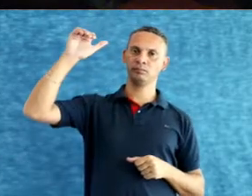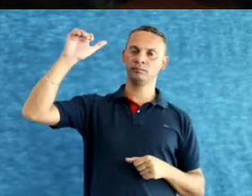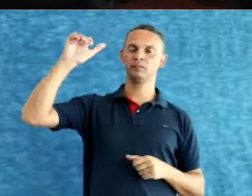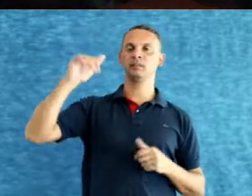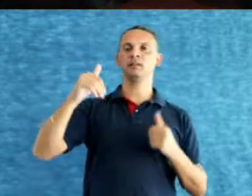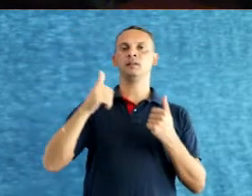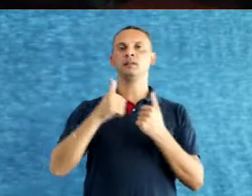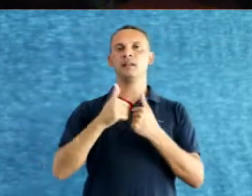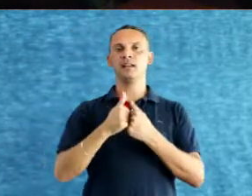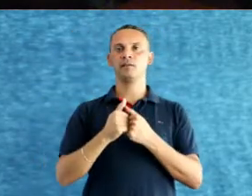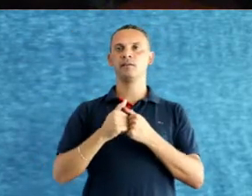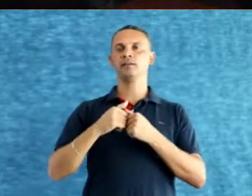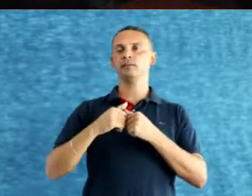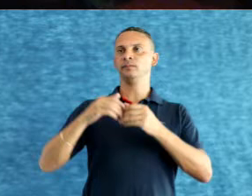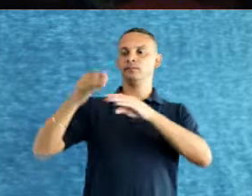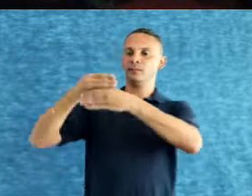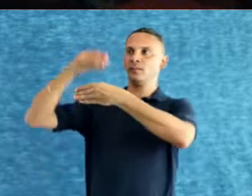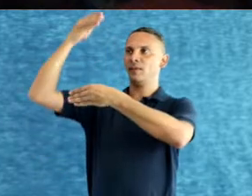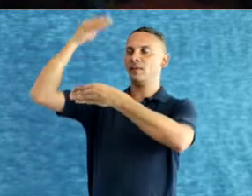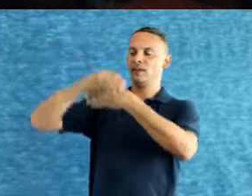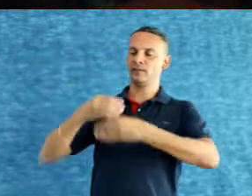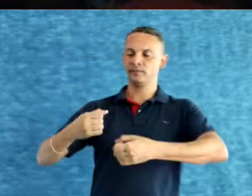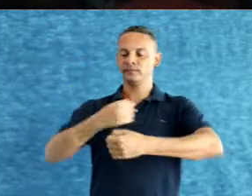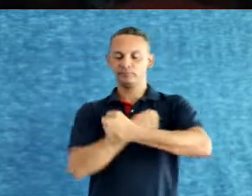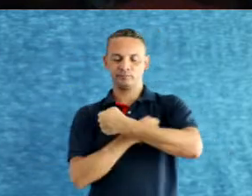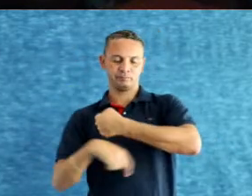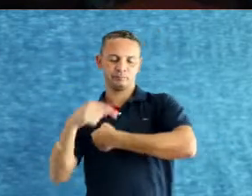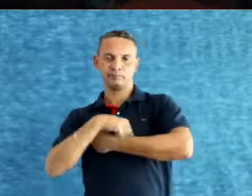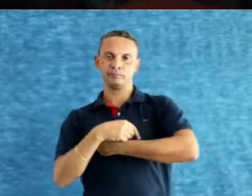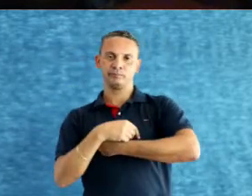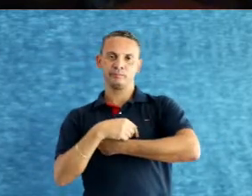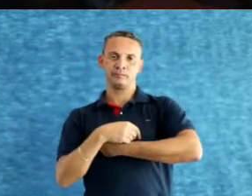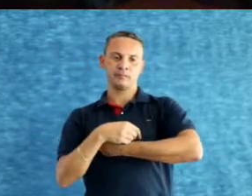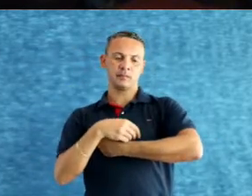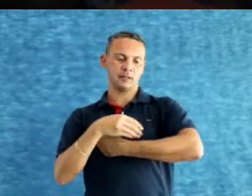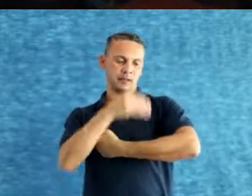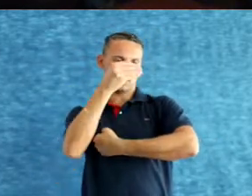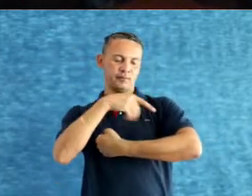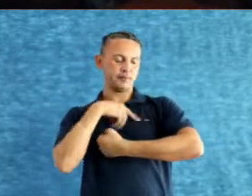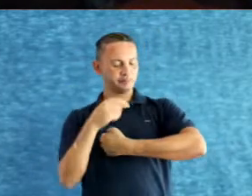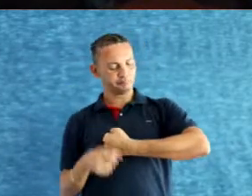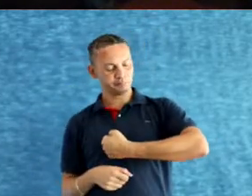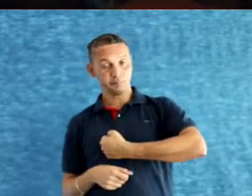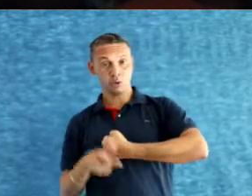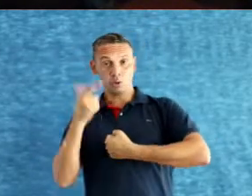que fazem, sabe, essa pesquisa de segunda mão, que confunde. Então, tem uma imagem do Rio Grande do